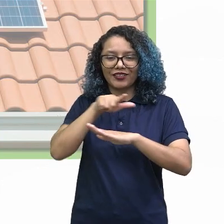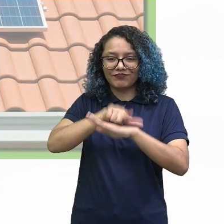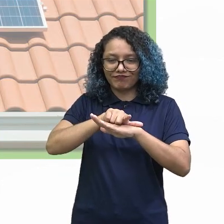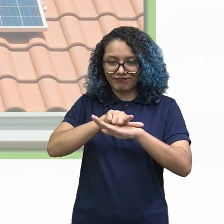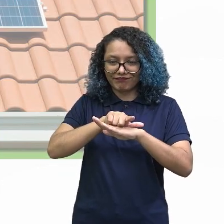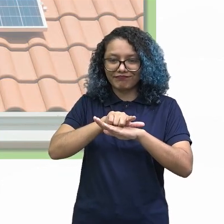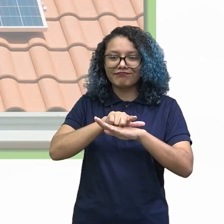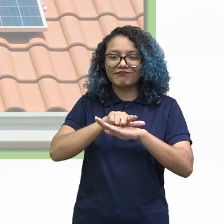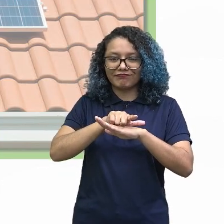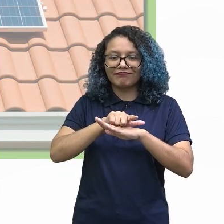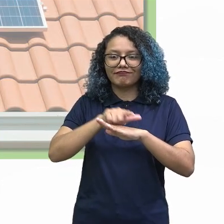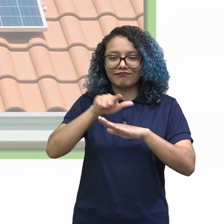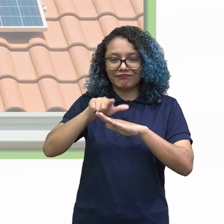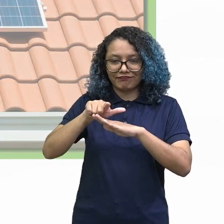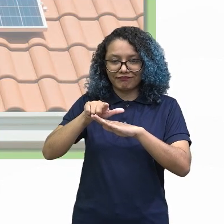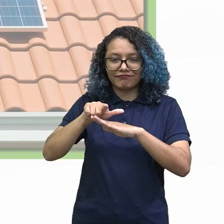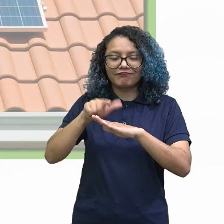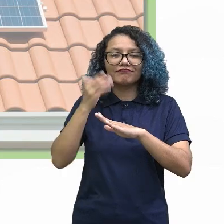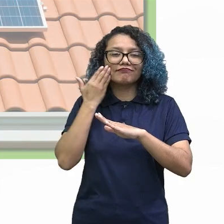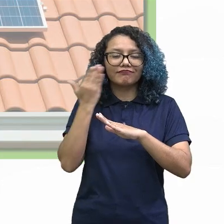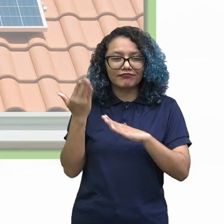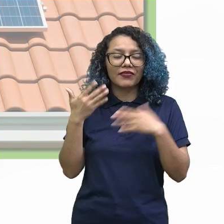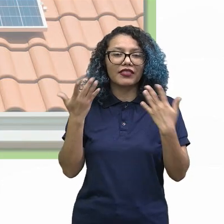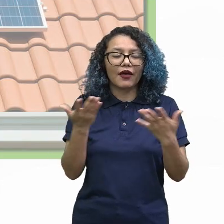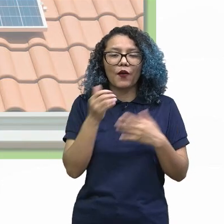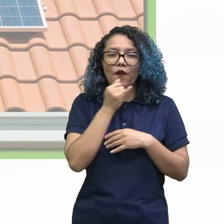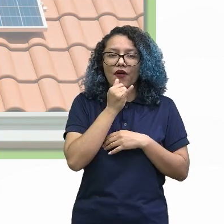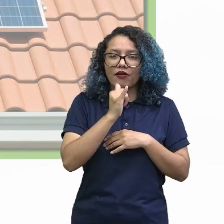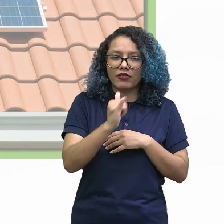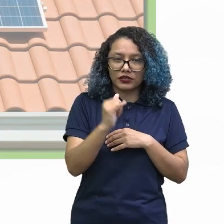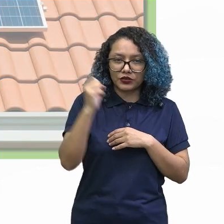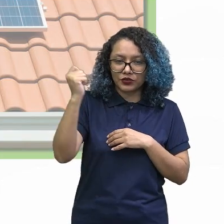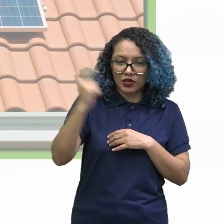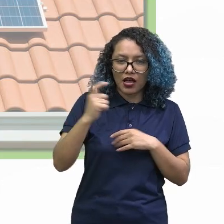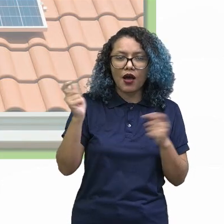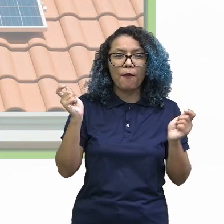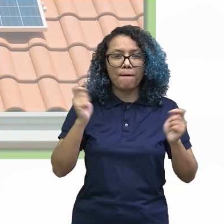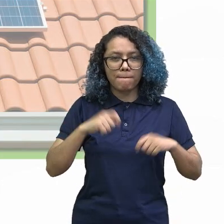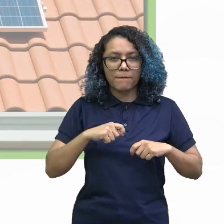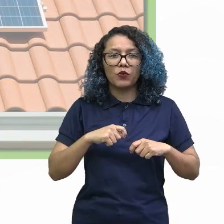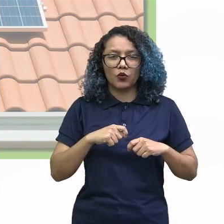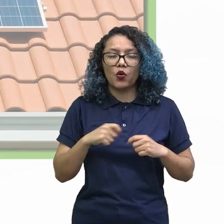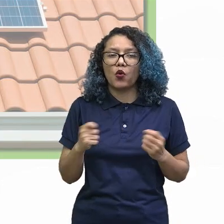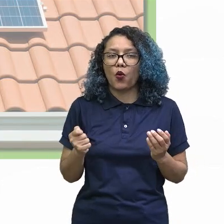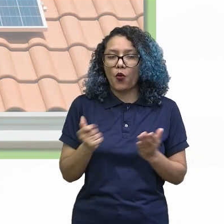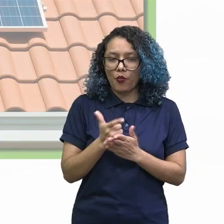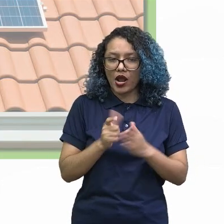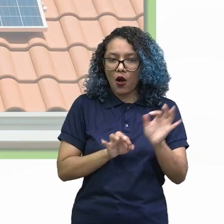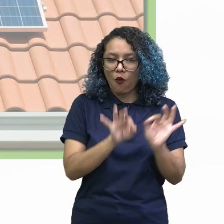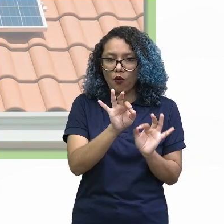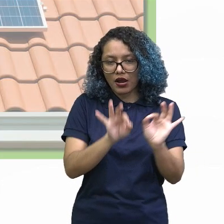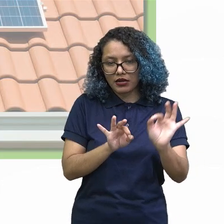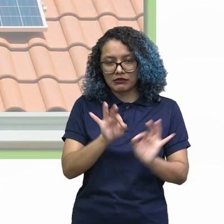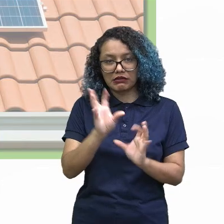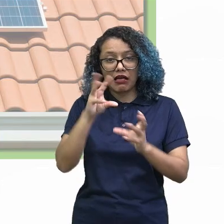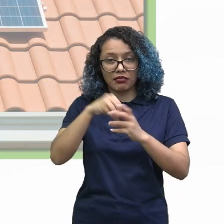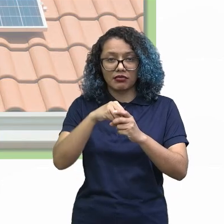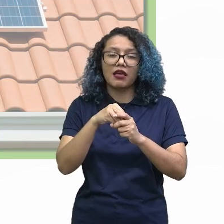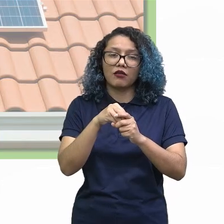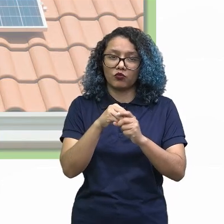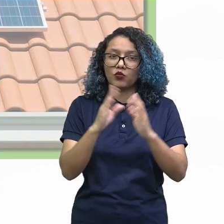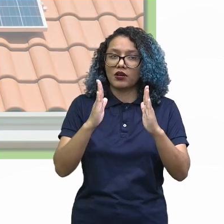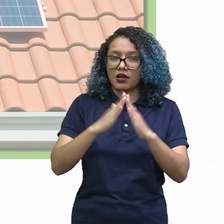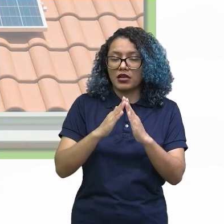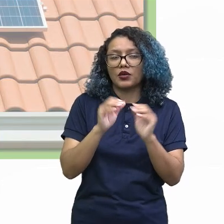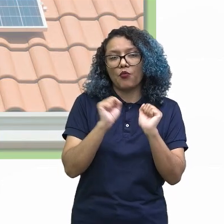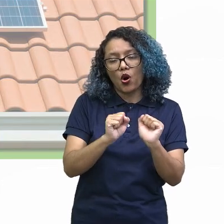a energia solar é algo que você pode contratar e fazer lá na sua casa, por exemplo, ou